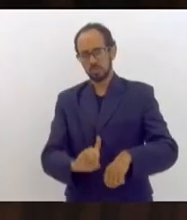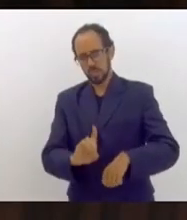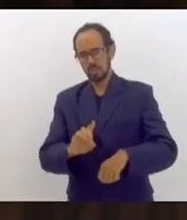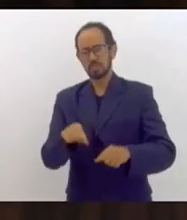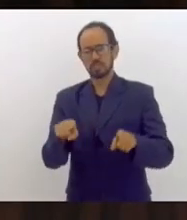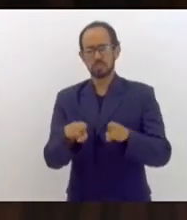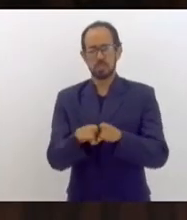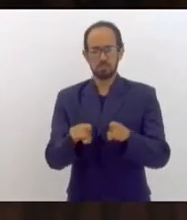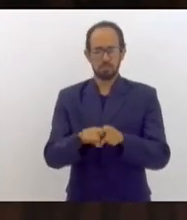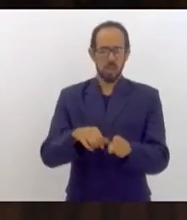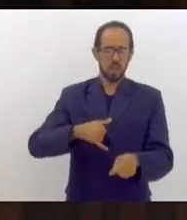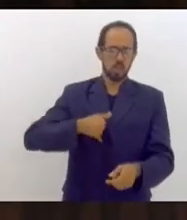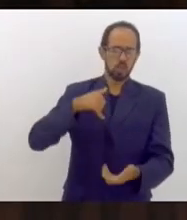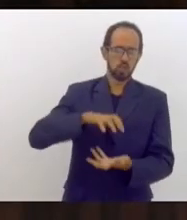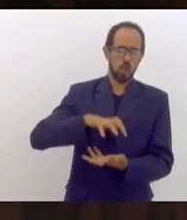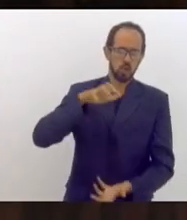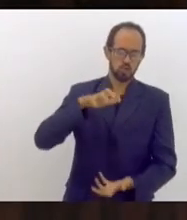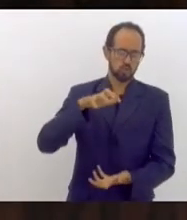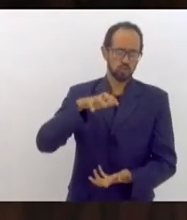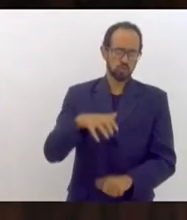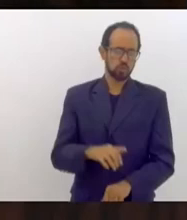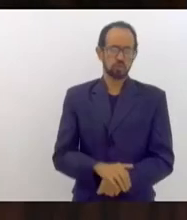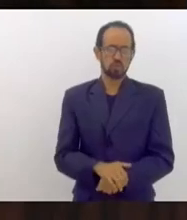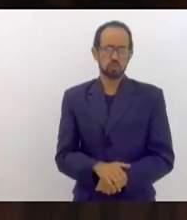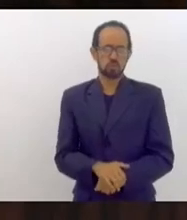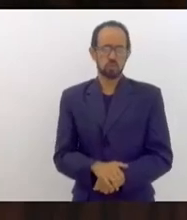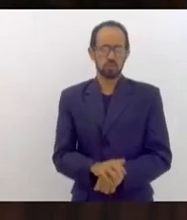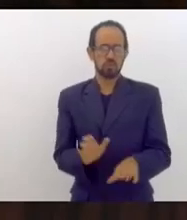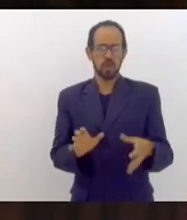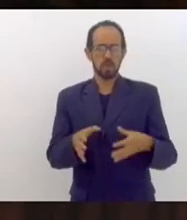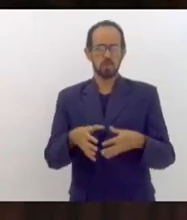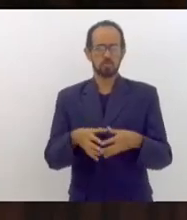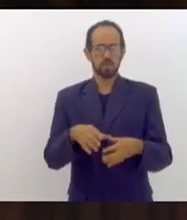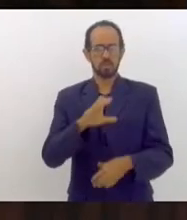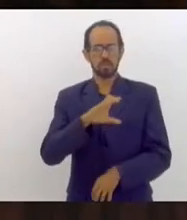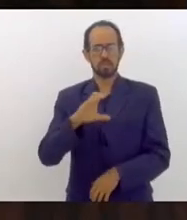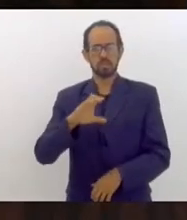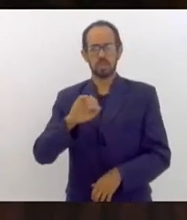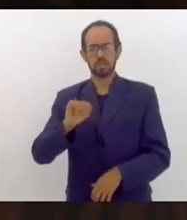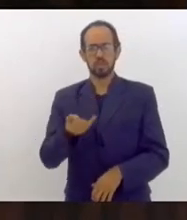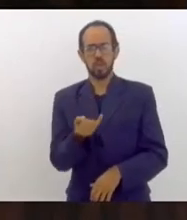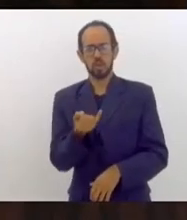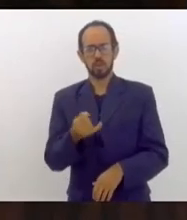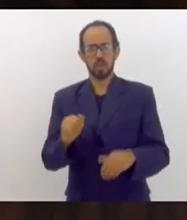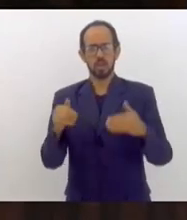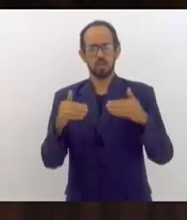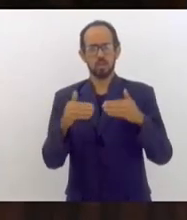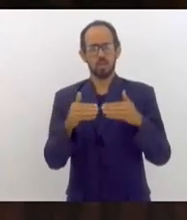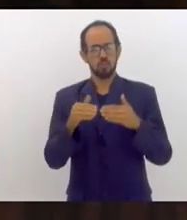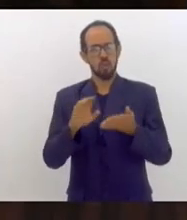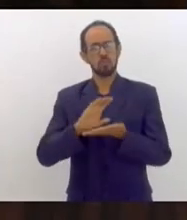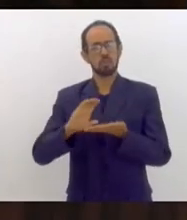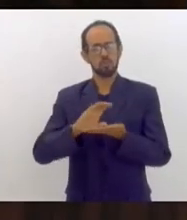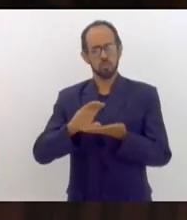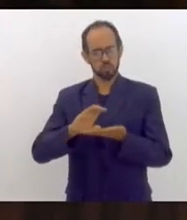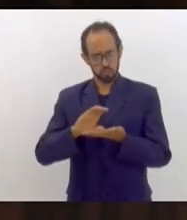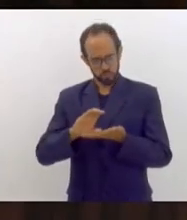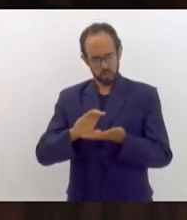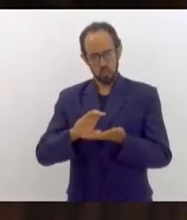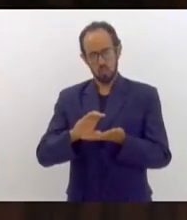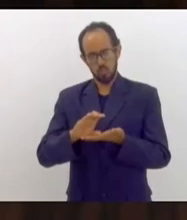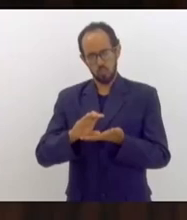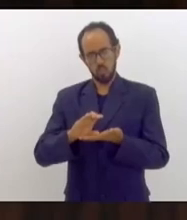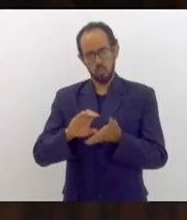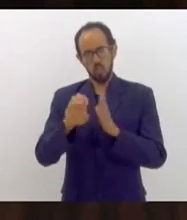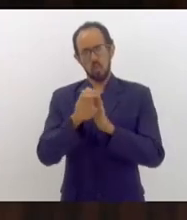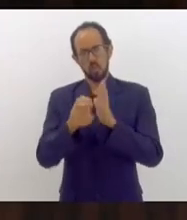especiais e idosos. Parecer das comissões de Constituição e Justiça pela constitucionalidade,